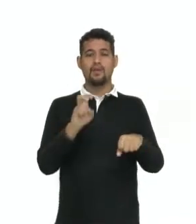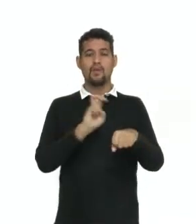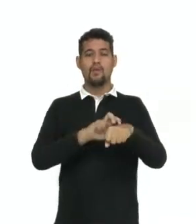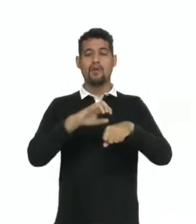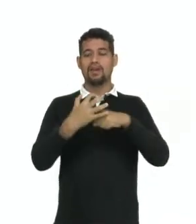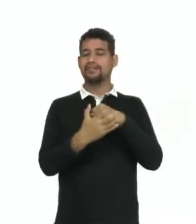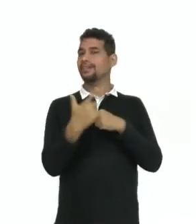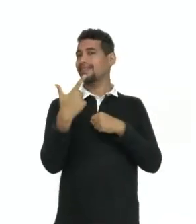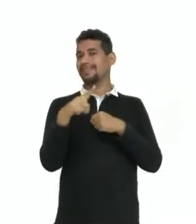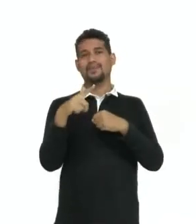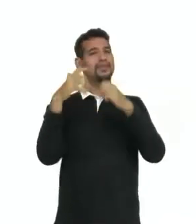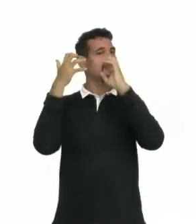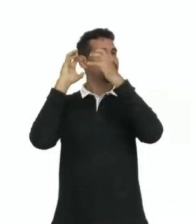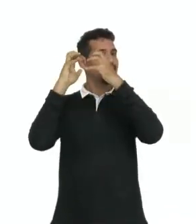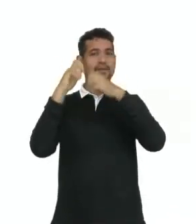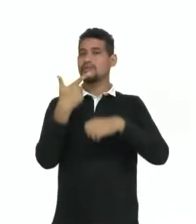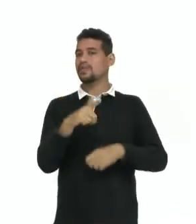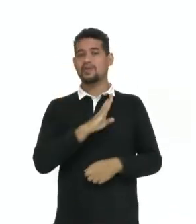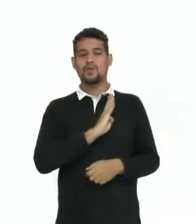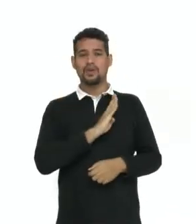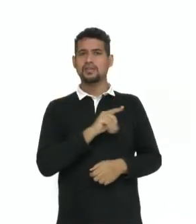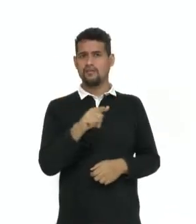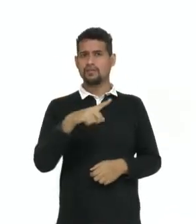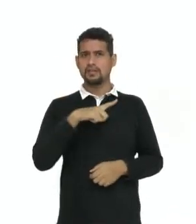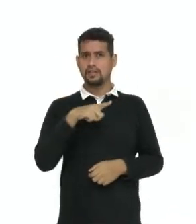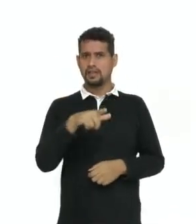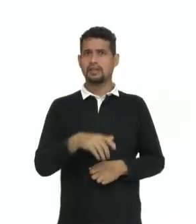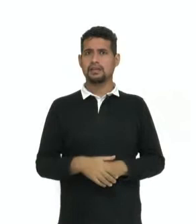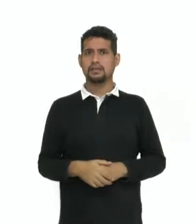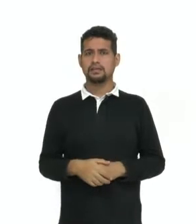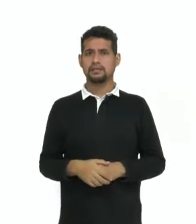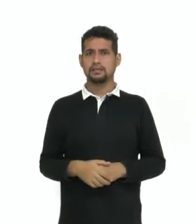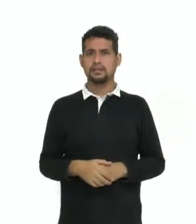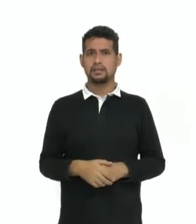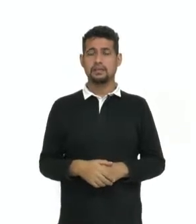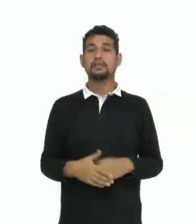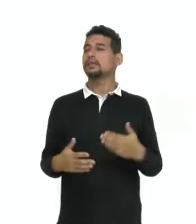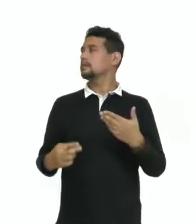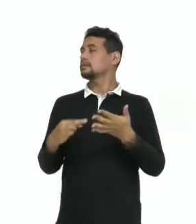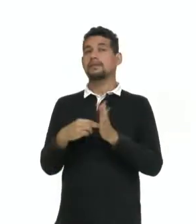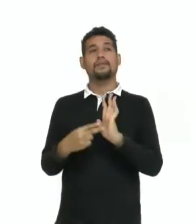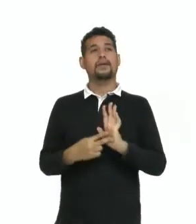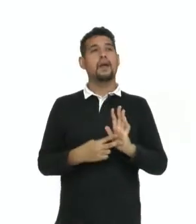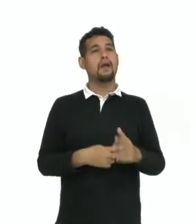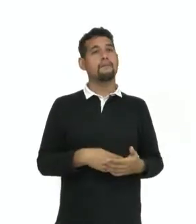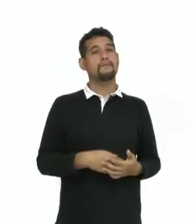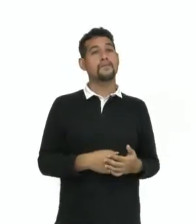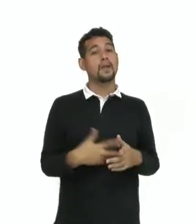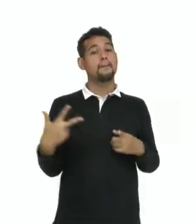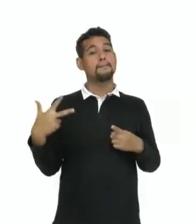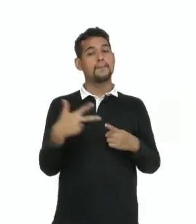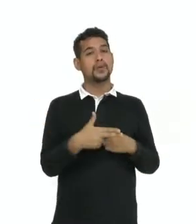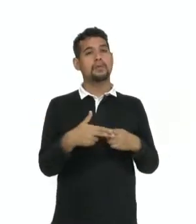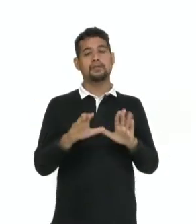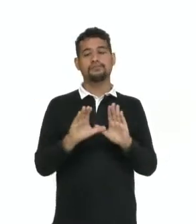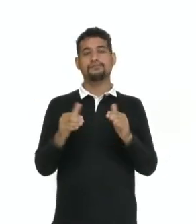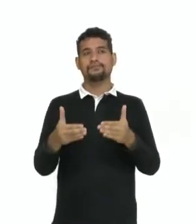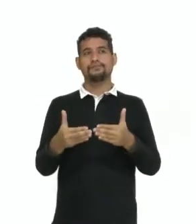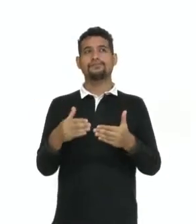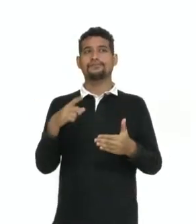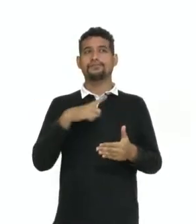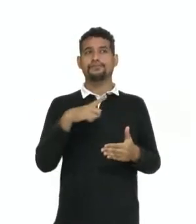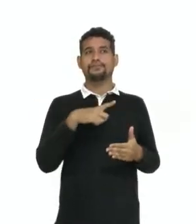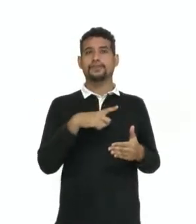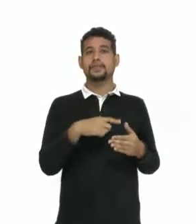coração. Você tem? Daí nós temos aqui, né, proibido aglomerações, então temos o símbolo de proibido, e dentro